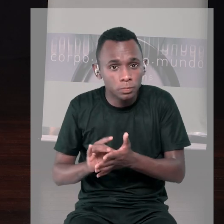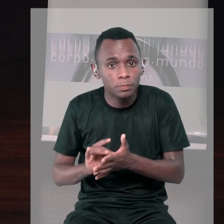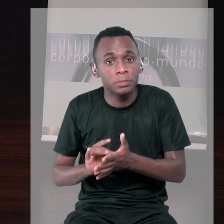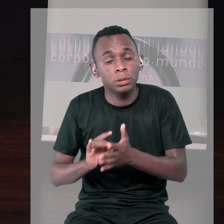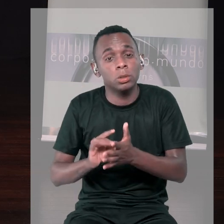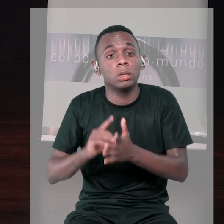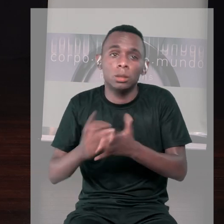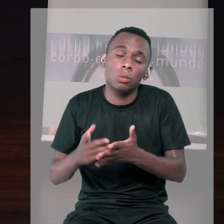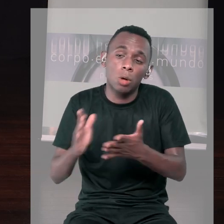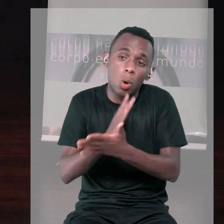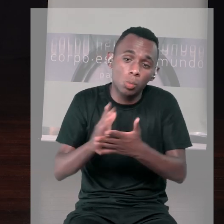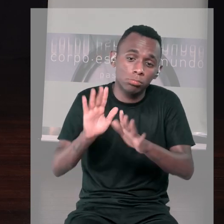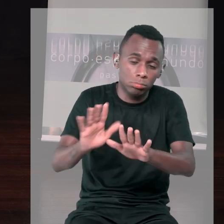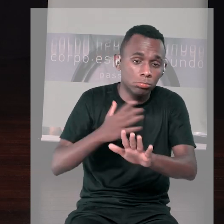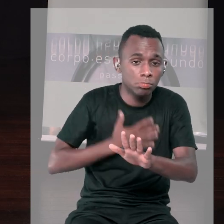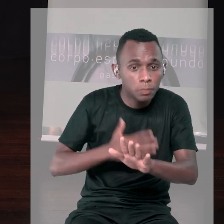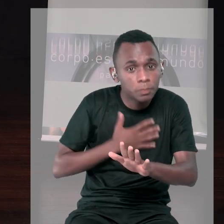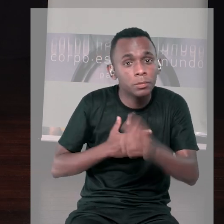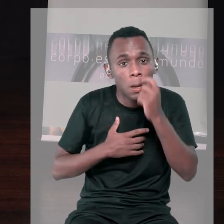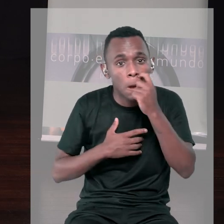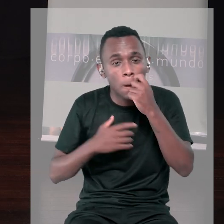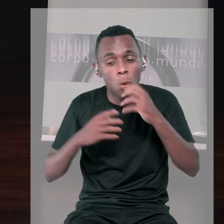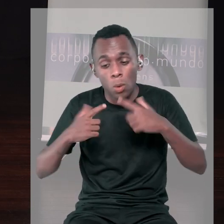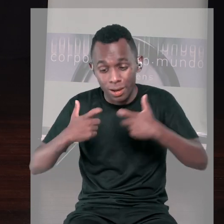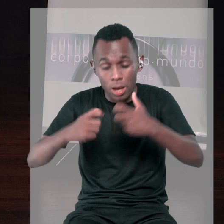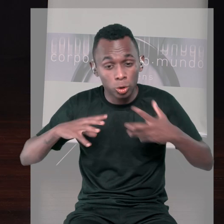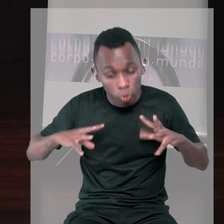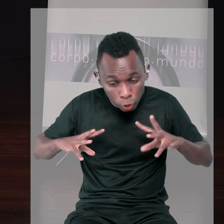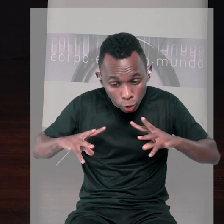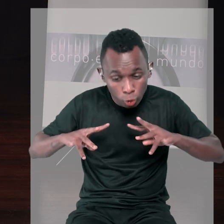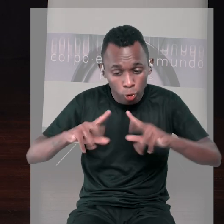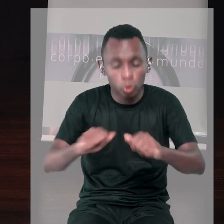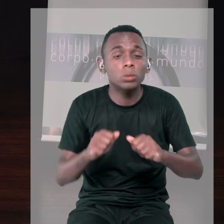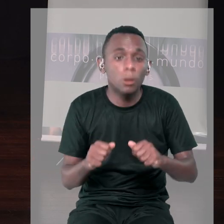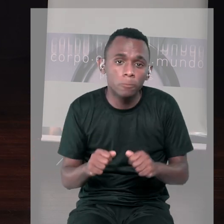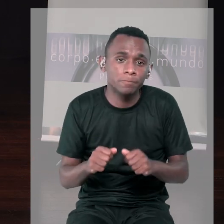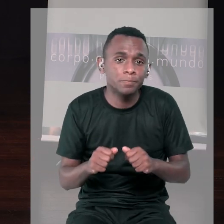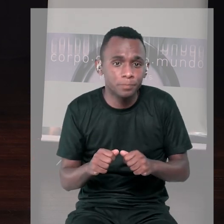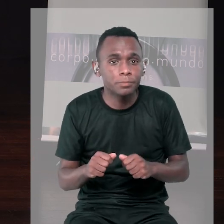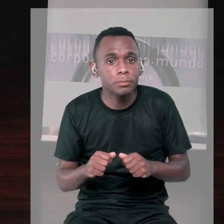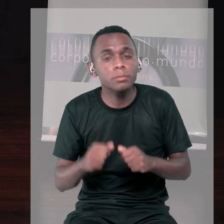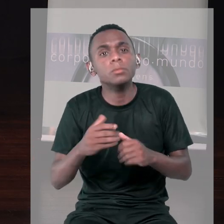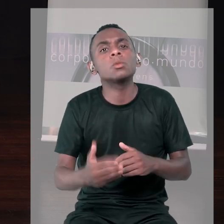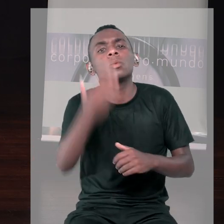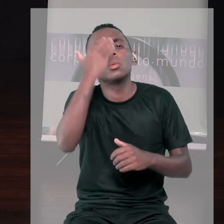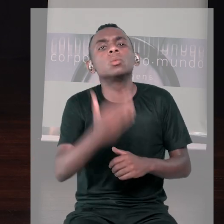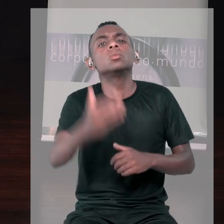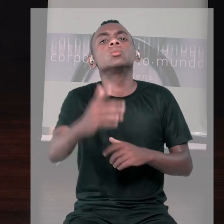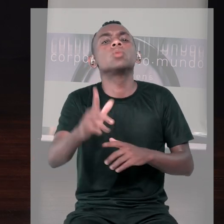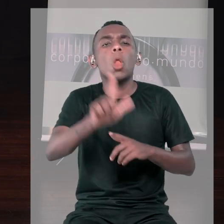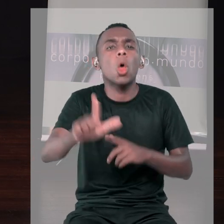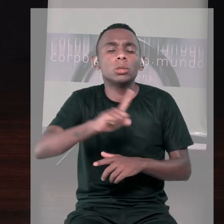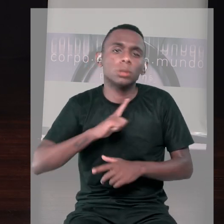é contingência, que uma guerra total, né, se coloca no horizonte lógico para Clausewitz, não